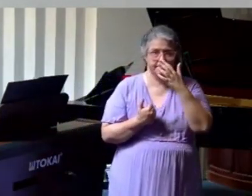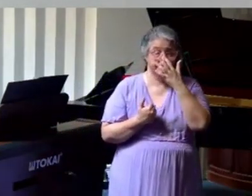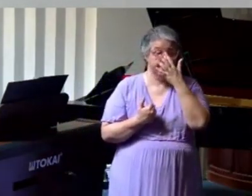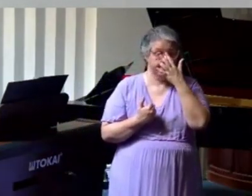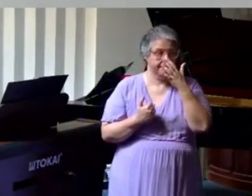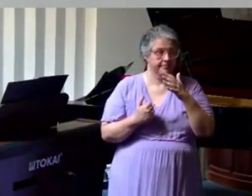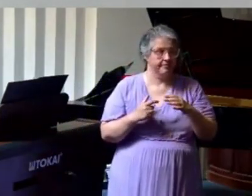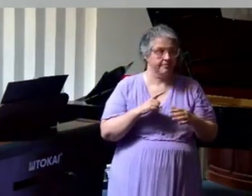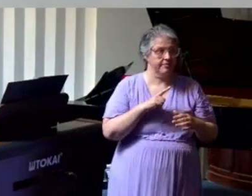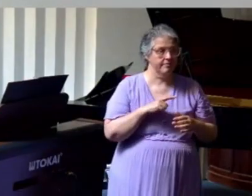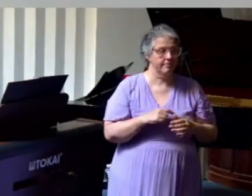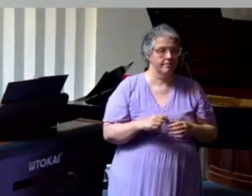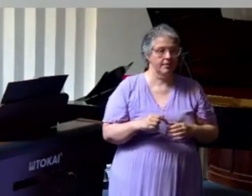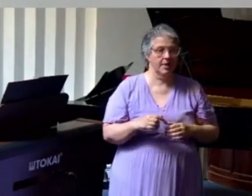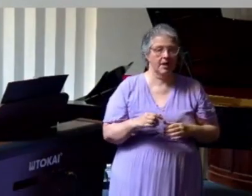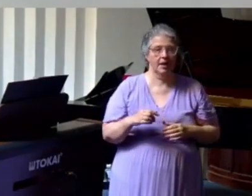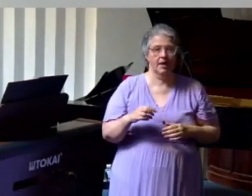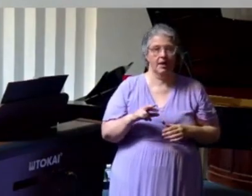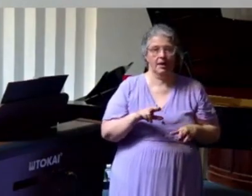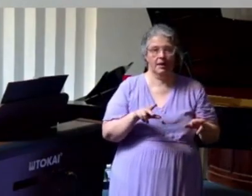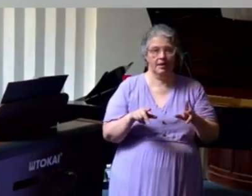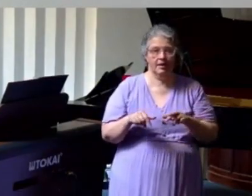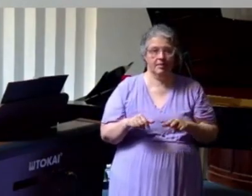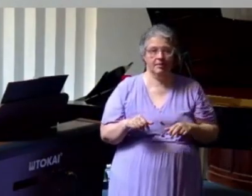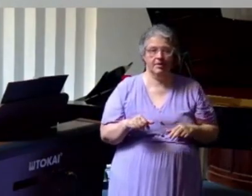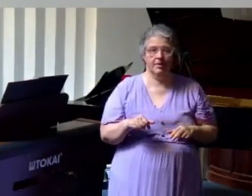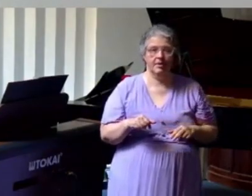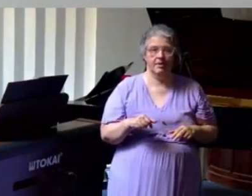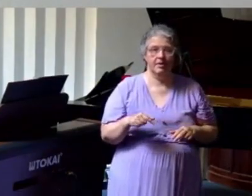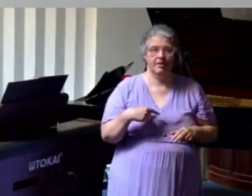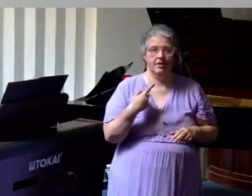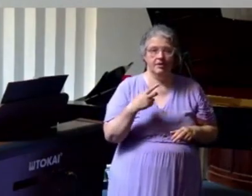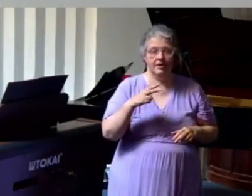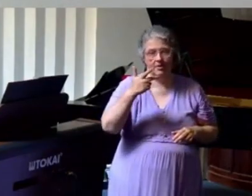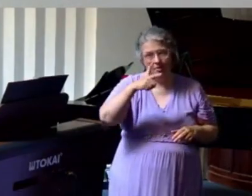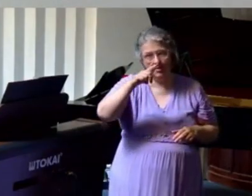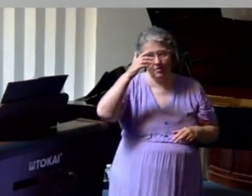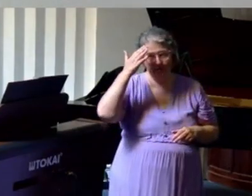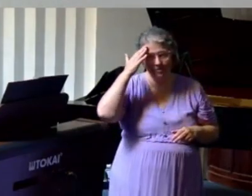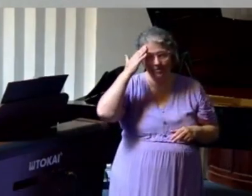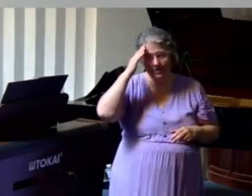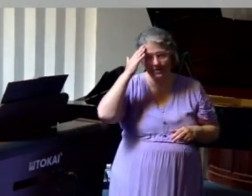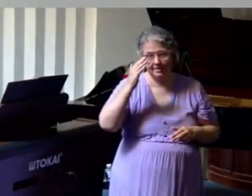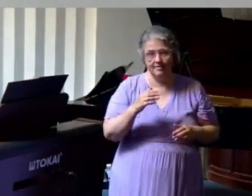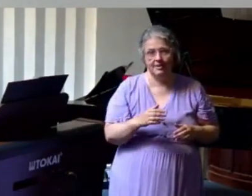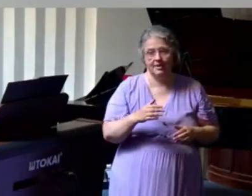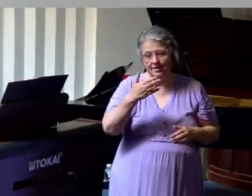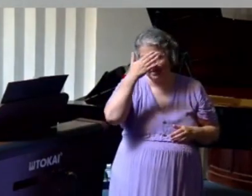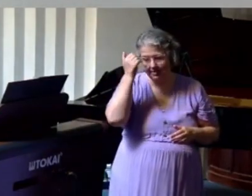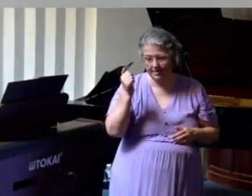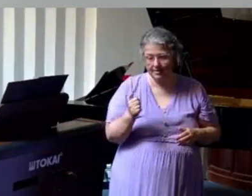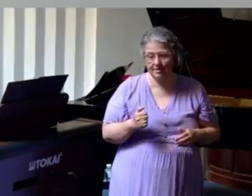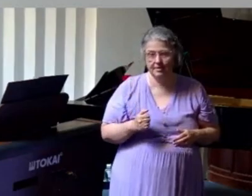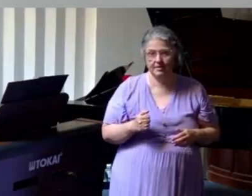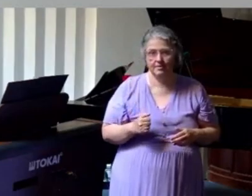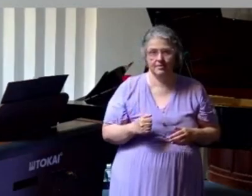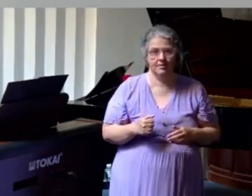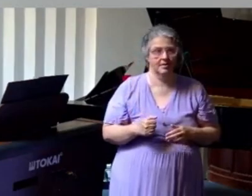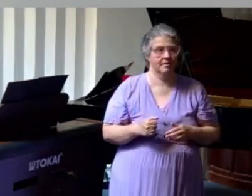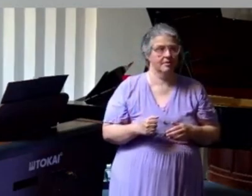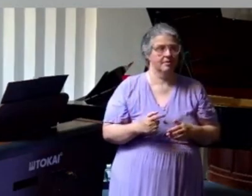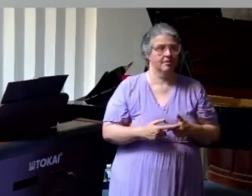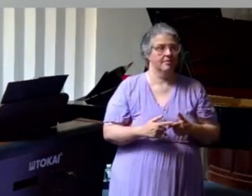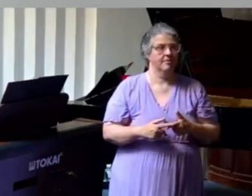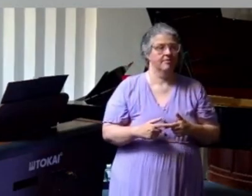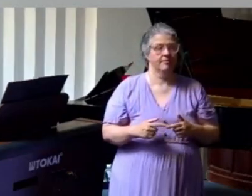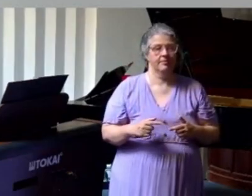assim. Irmãos, nós temos um outro ensino aqui, que é importante, e eu acredito que ele tem a ver com a perseverança